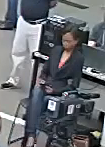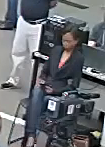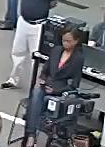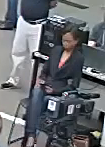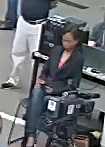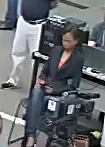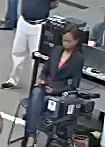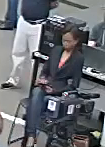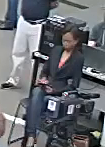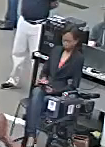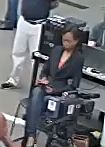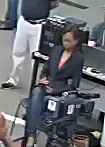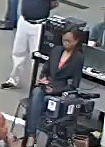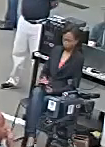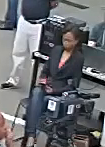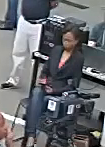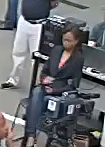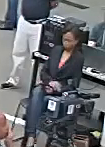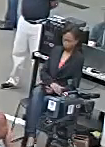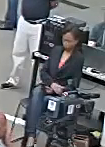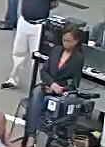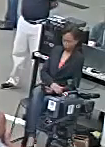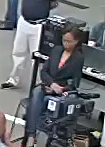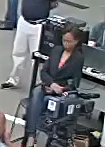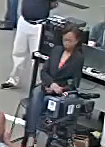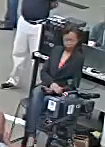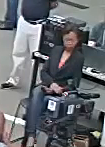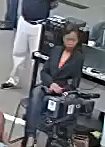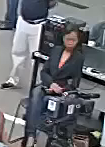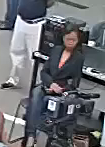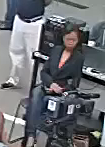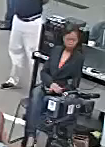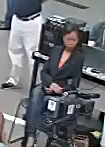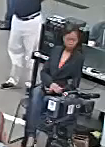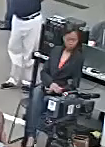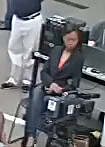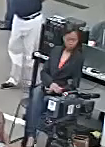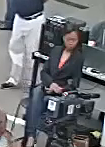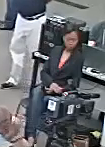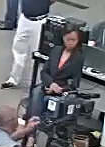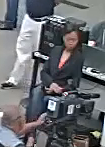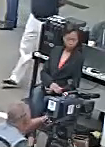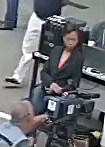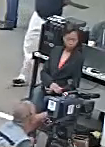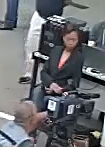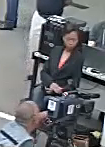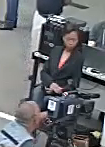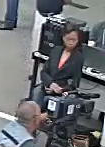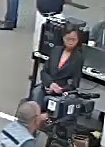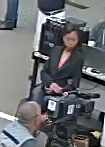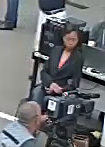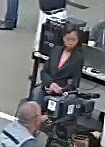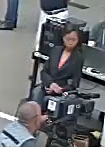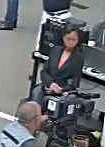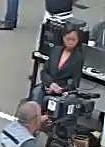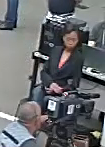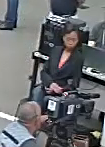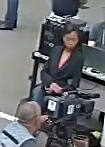funcionário ônibus tem uma roleta gigante lá em Betim que ninguém passa na maldita roleta Os